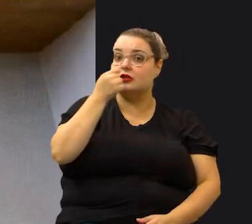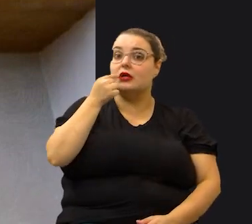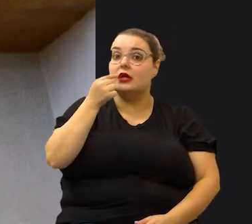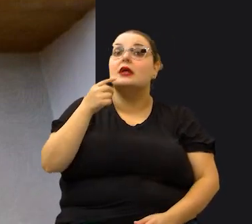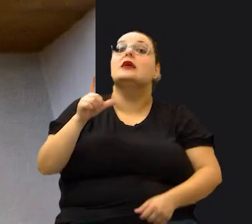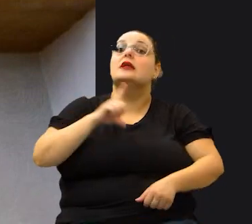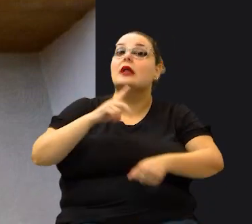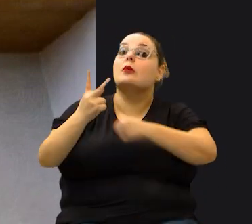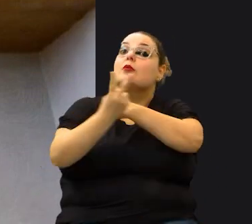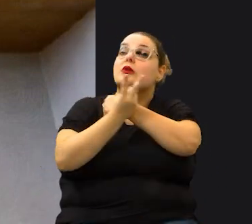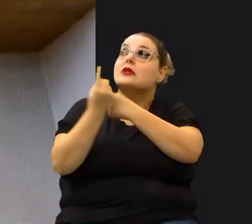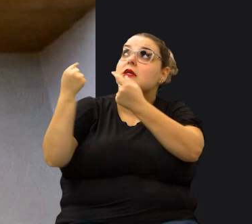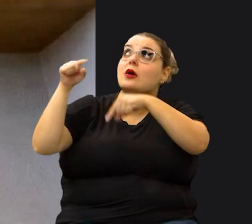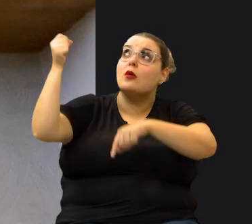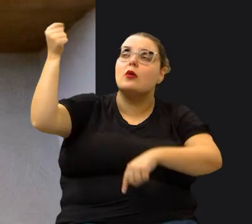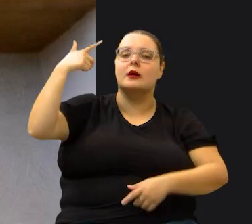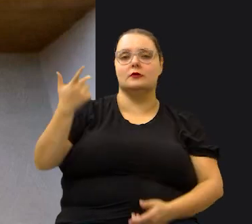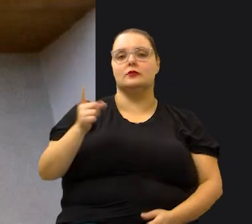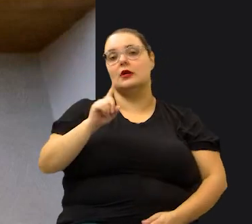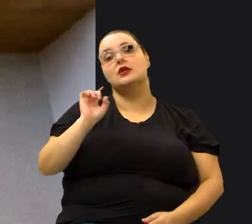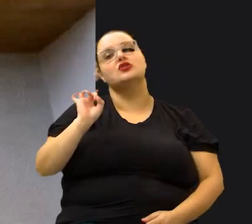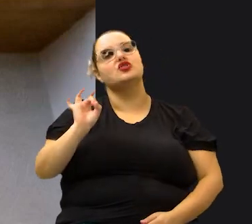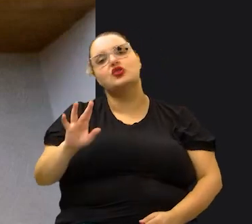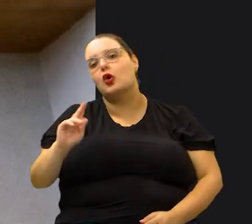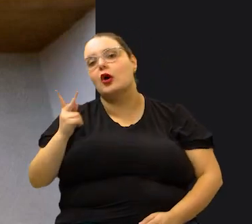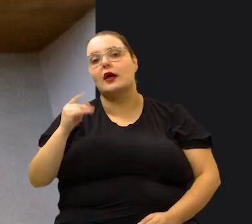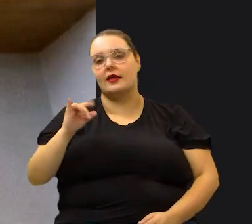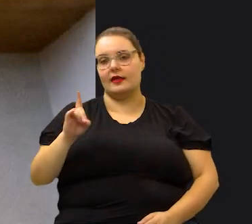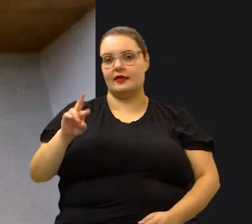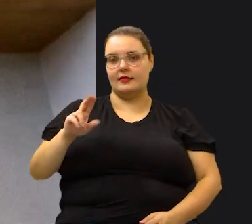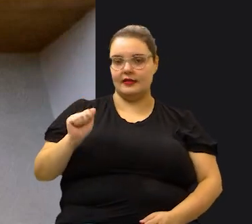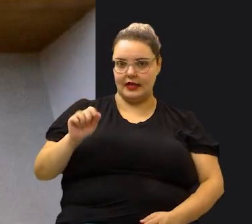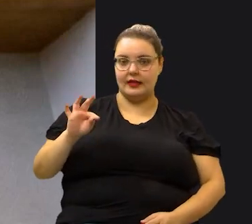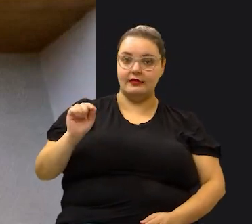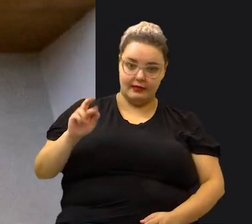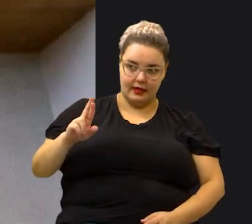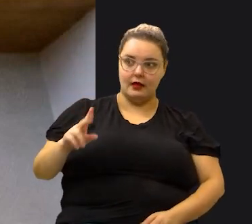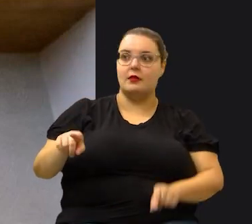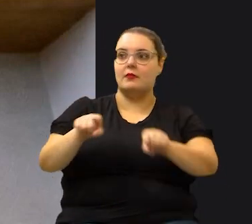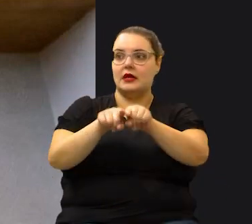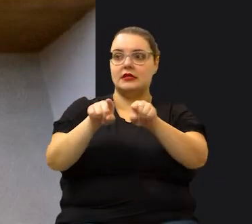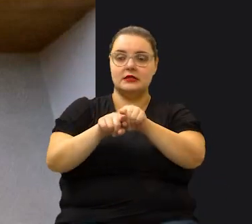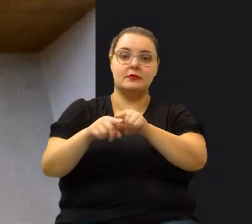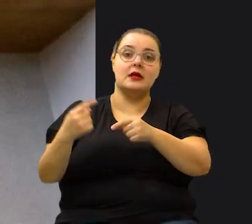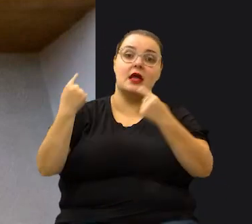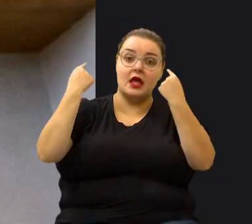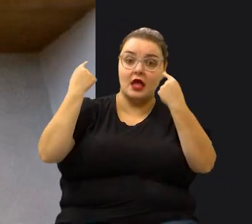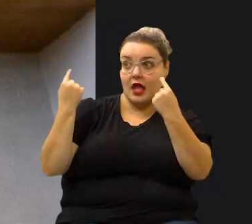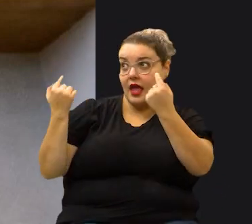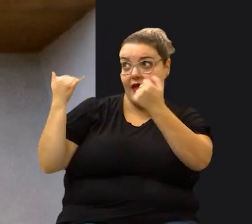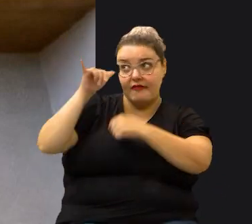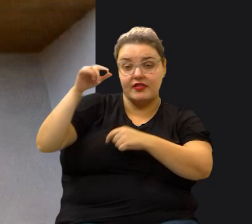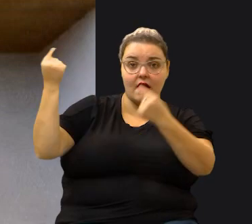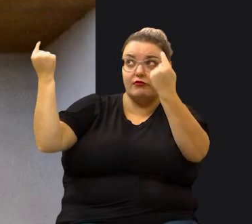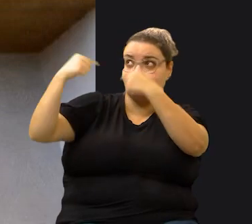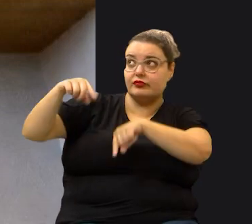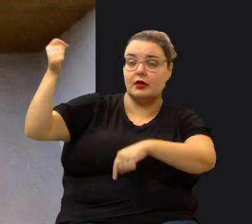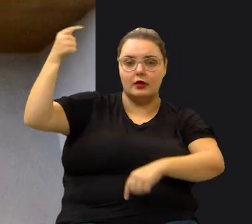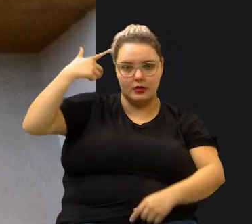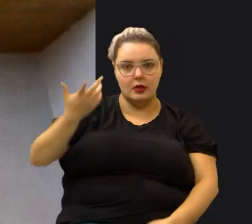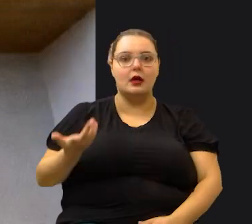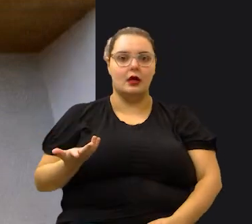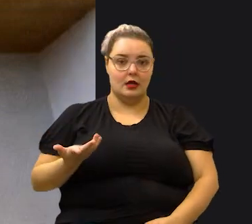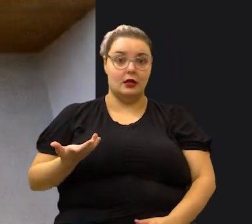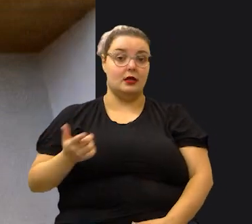proteção labial, porque muitas vezes não adianta só hidratar, a gente é importante também fazer o uso da fotoproteção labial, porque muitos cânceres de pele vão nos